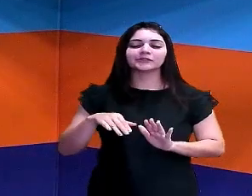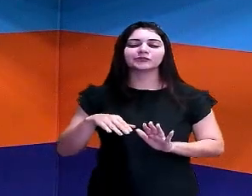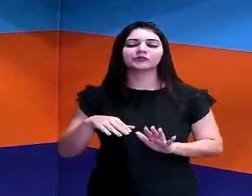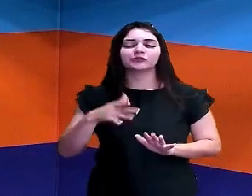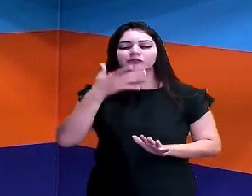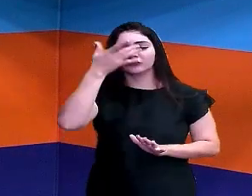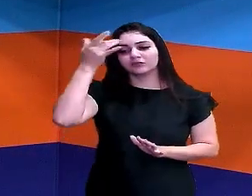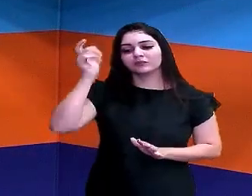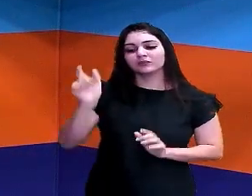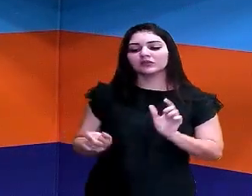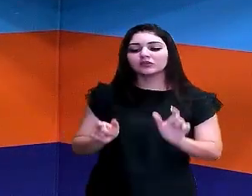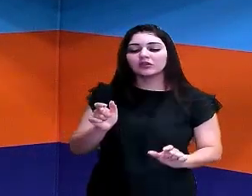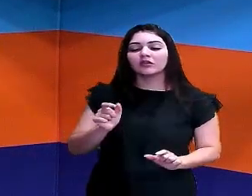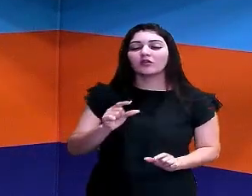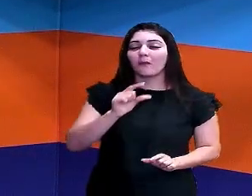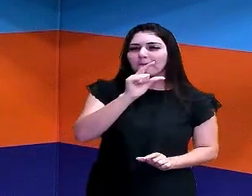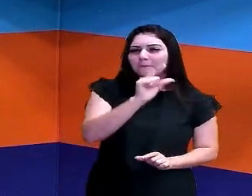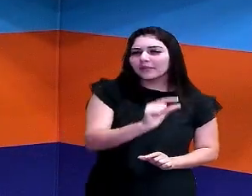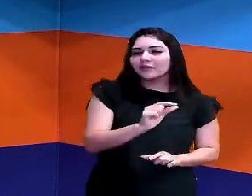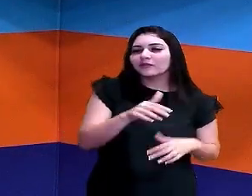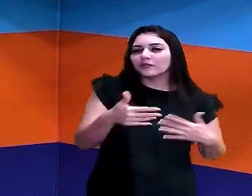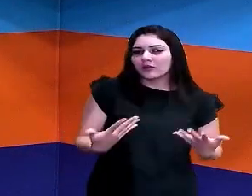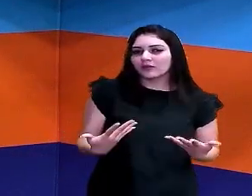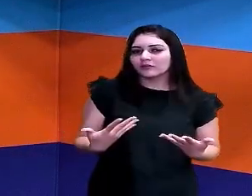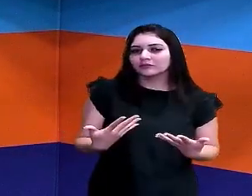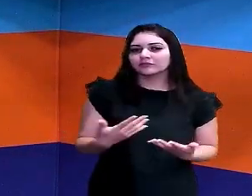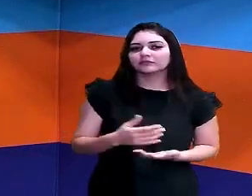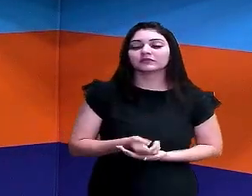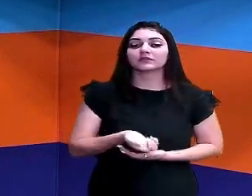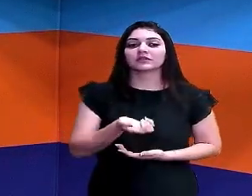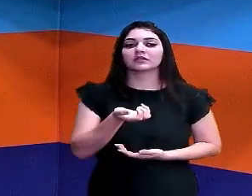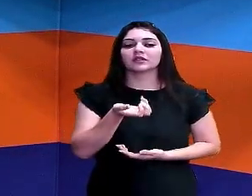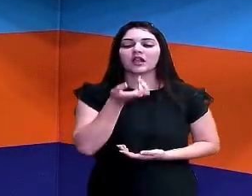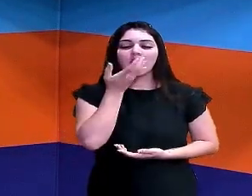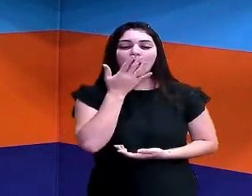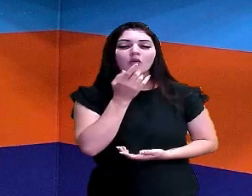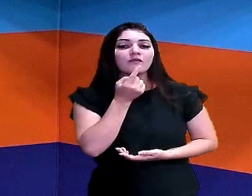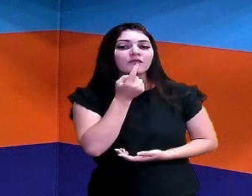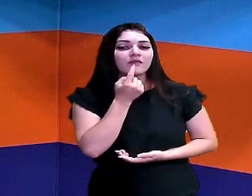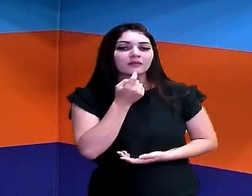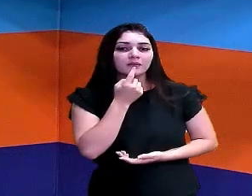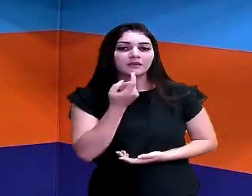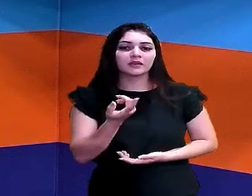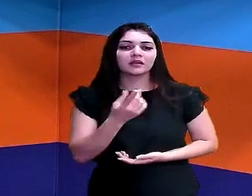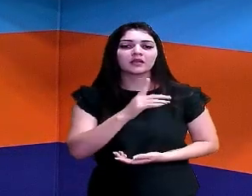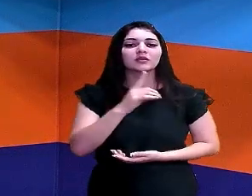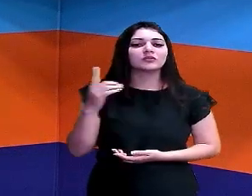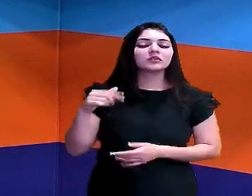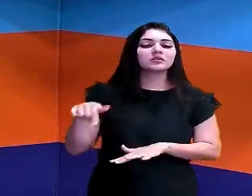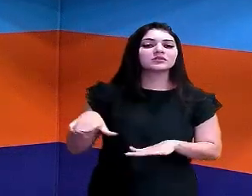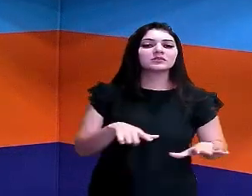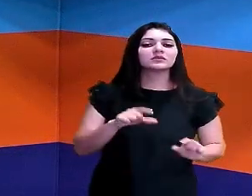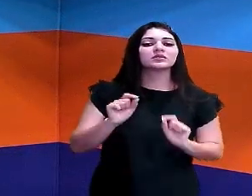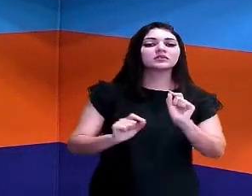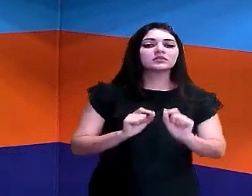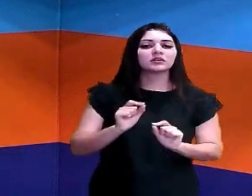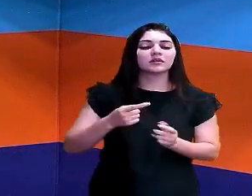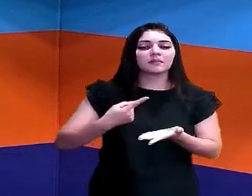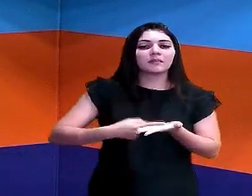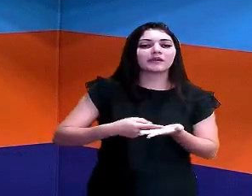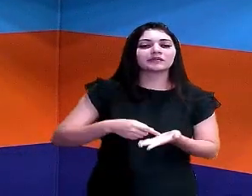o menorzinho. Qual é o menorzinho aqui? É o vermelhinho. E o dia da semana está aqui